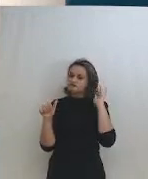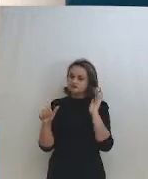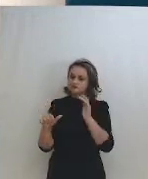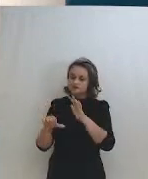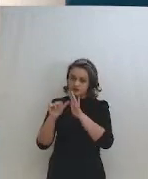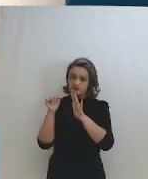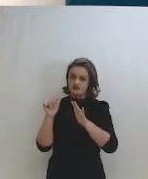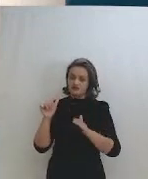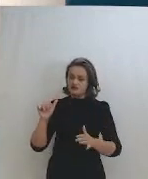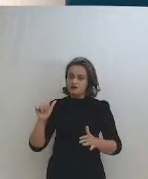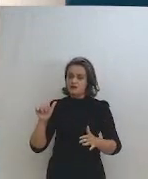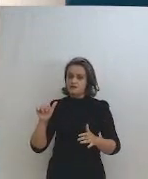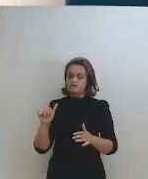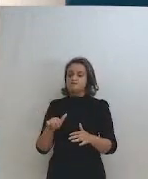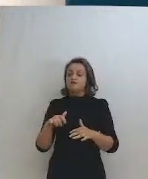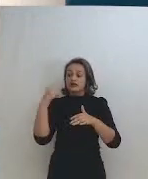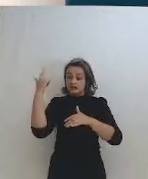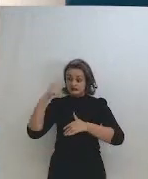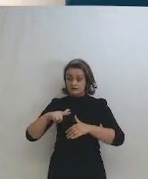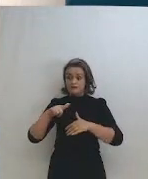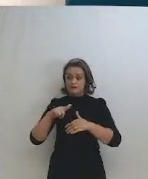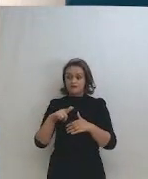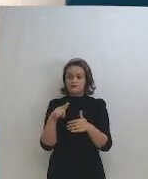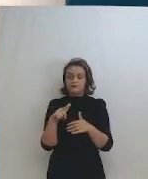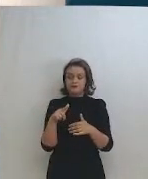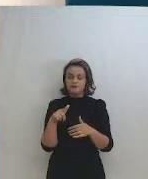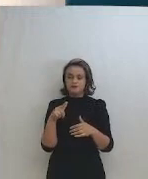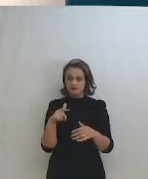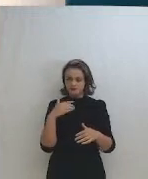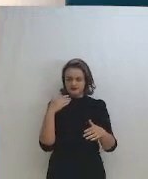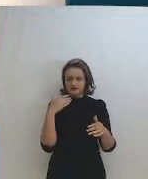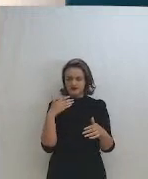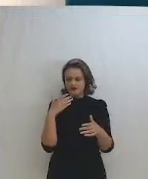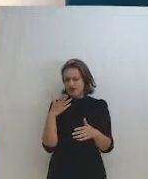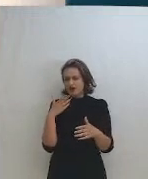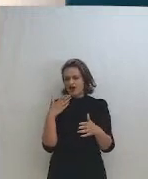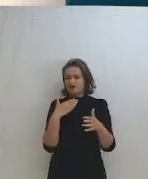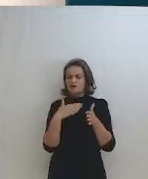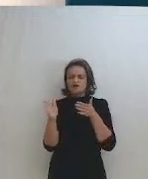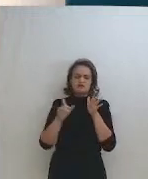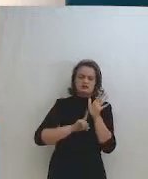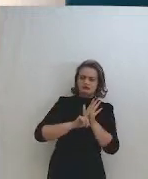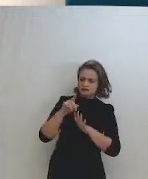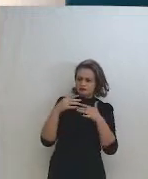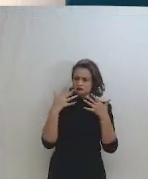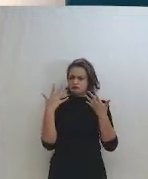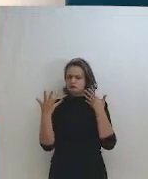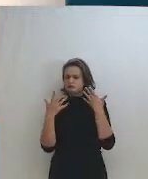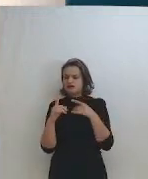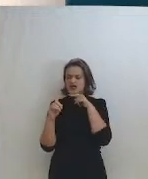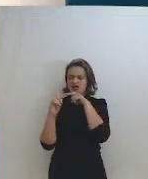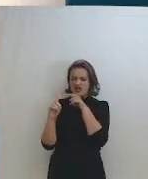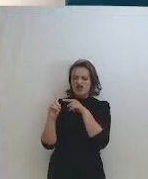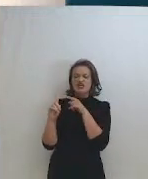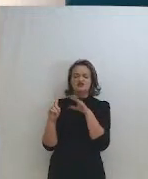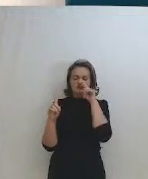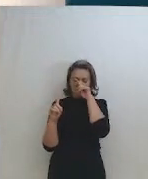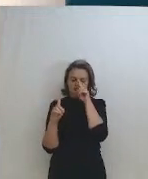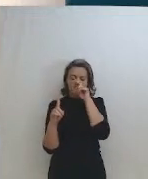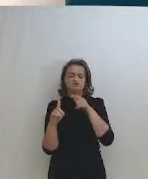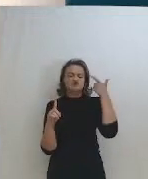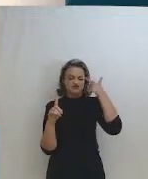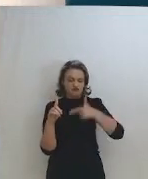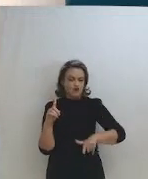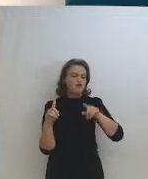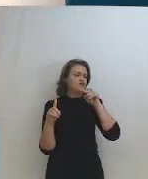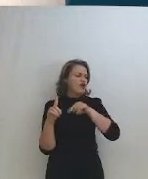Na mesma vertente, afastando qualquer alegação de que há risco à ordem pública,